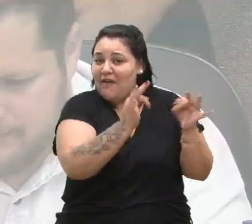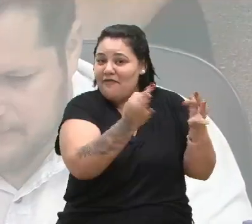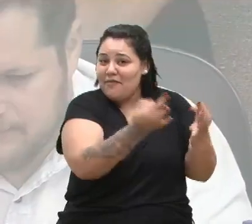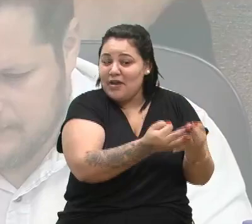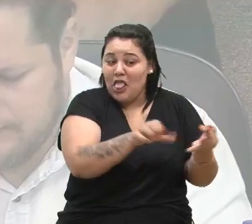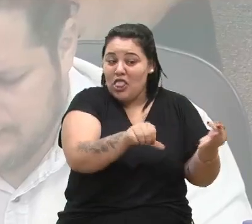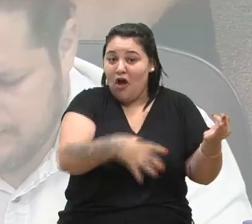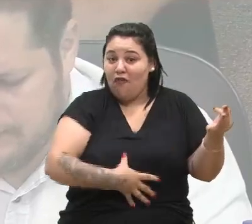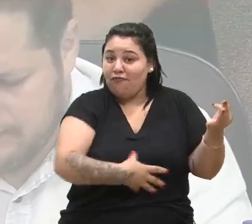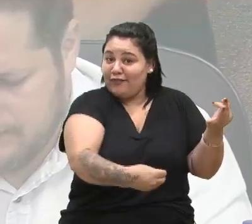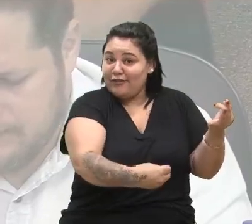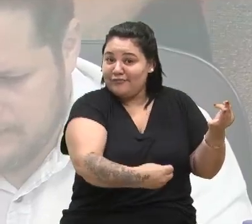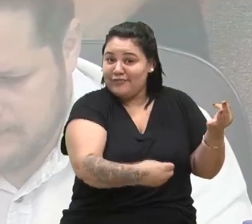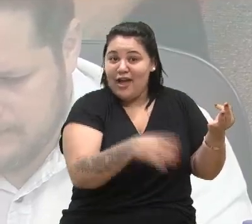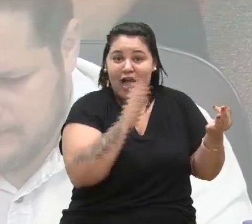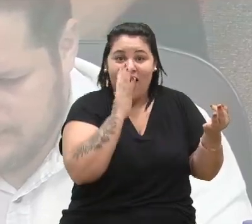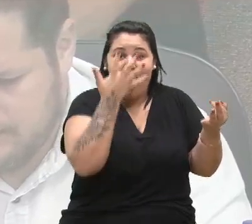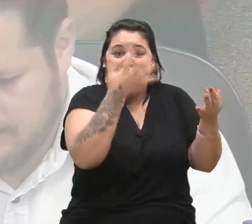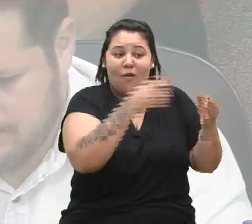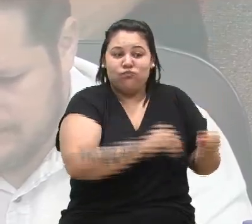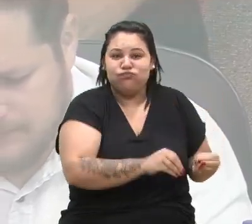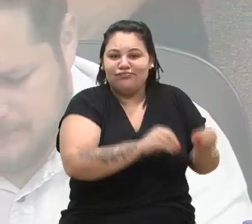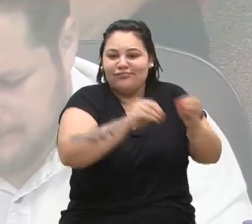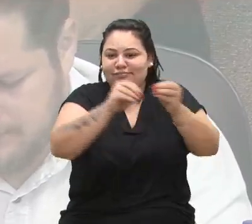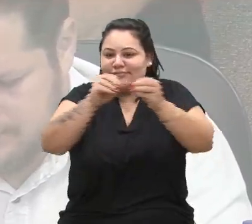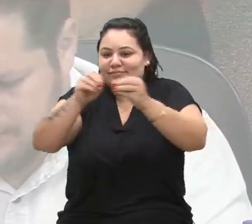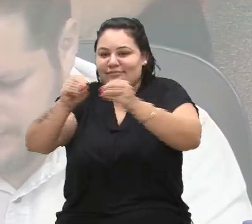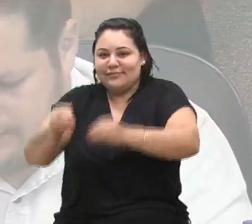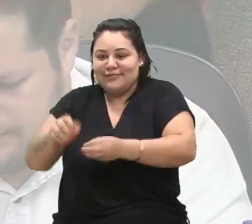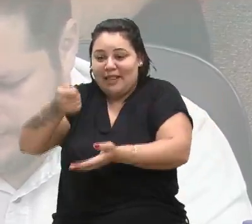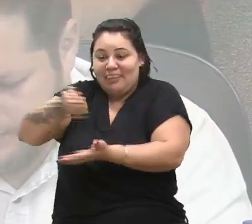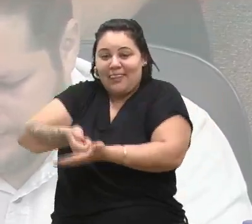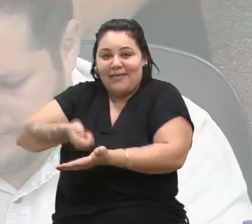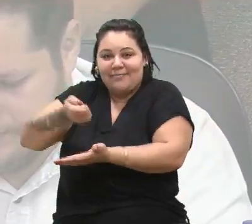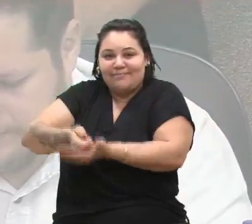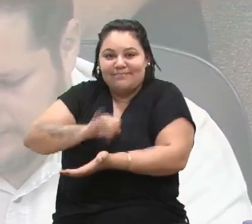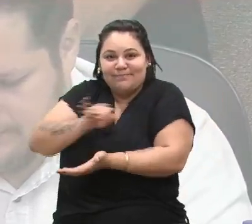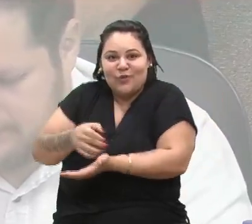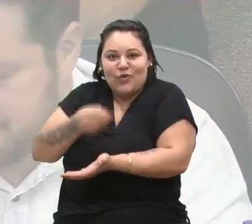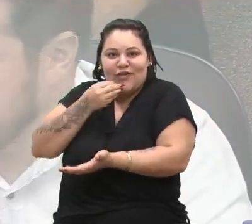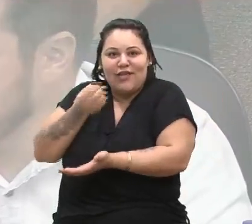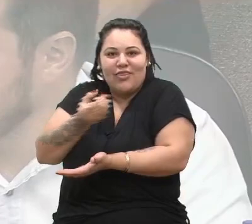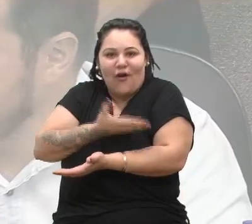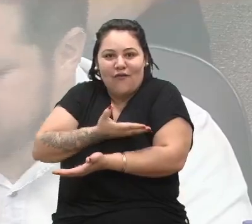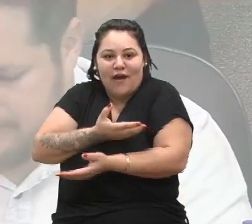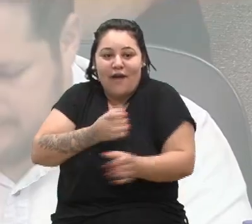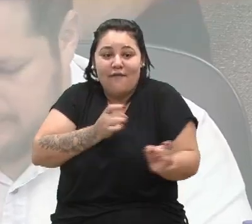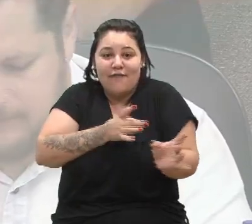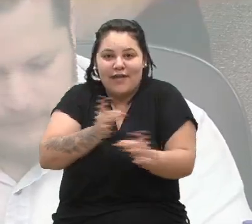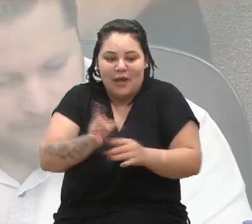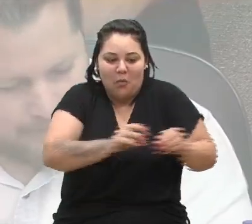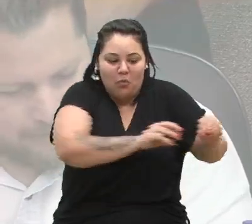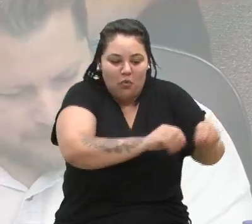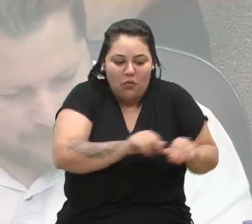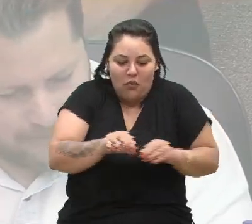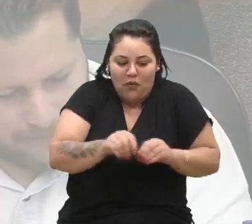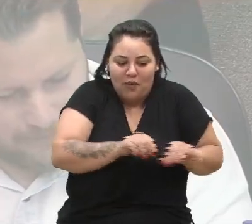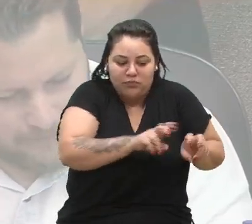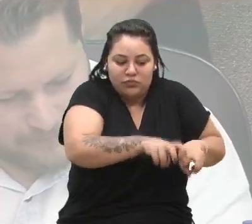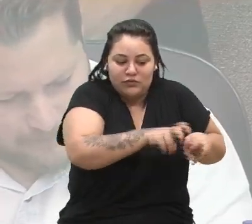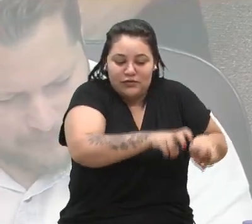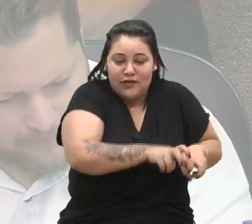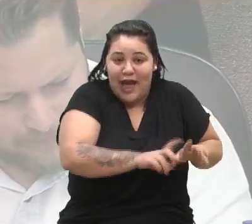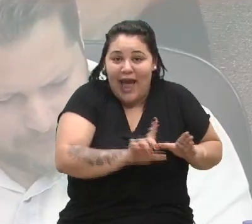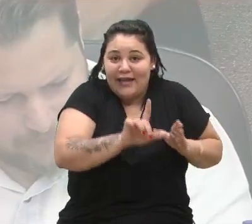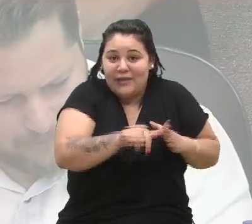filhos decidiu se mudar em busca de novas oportunidades. Venderam suas terras no interior e